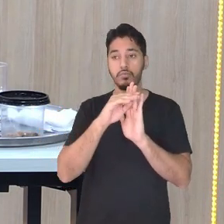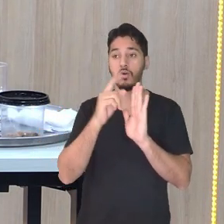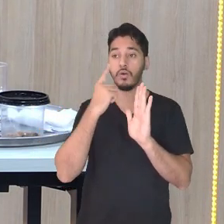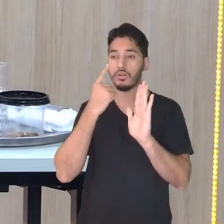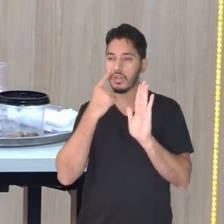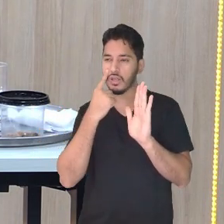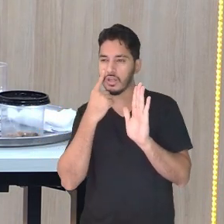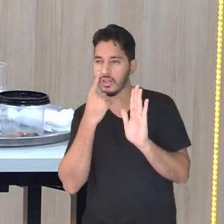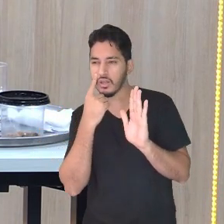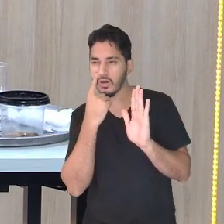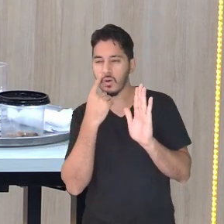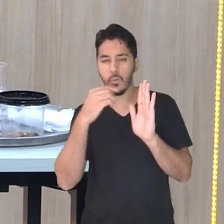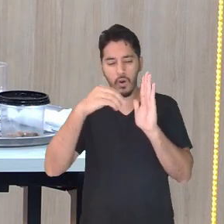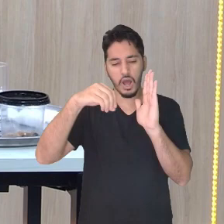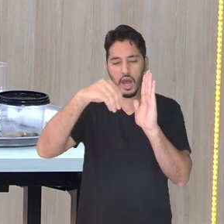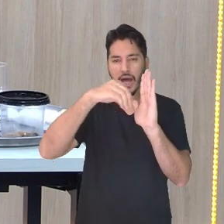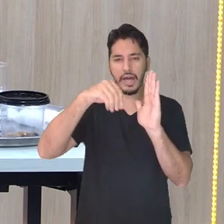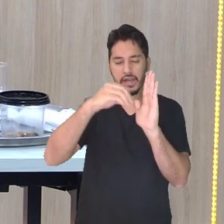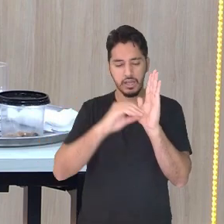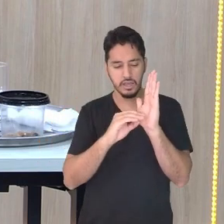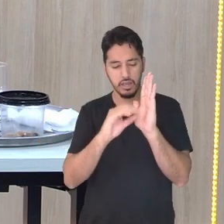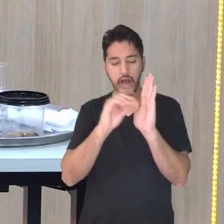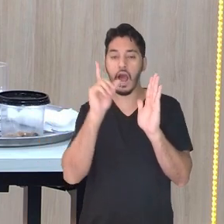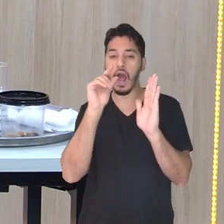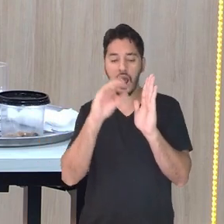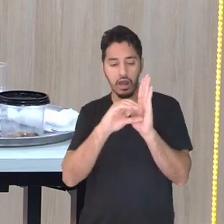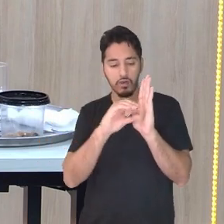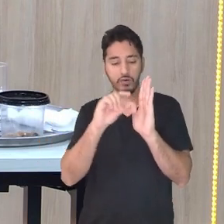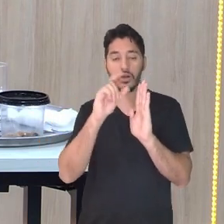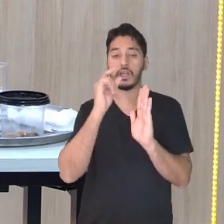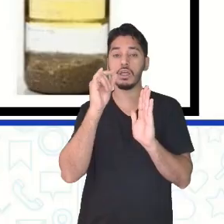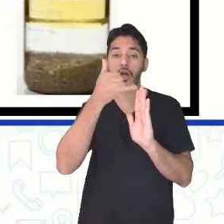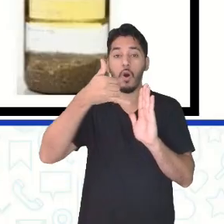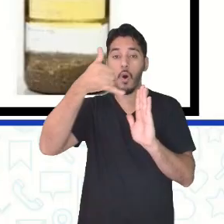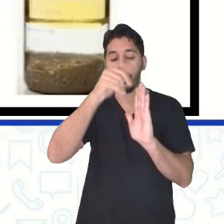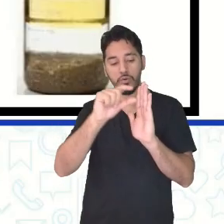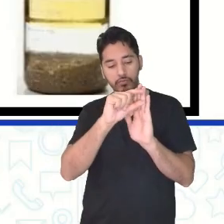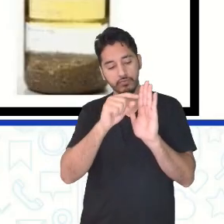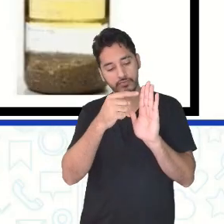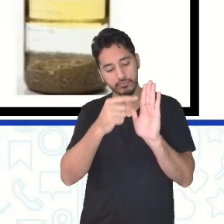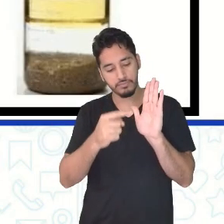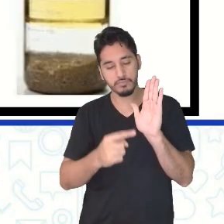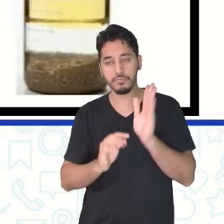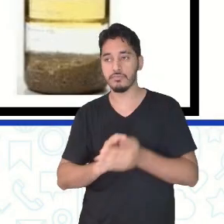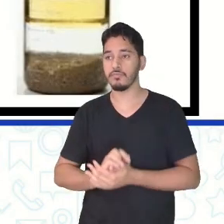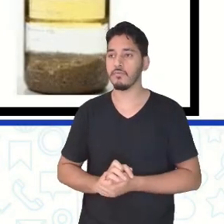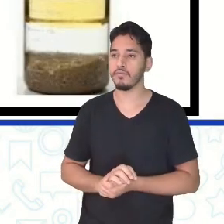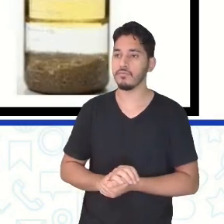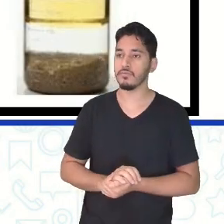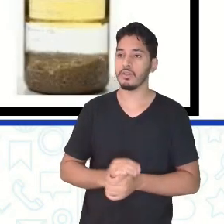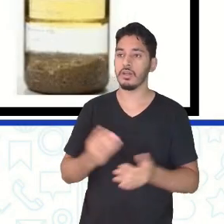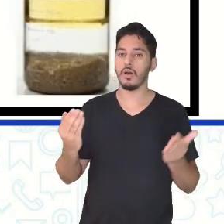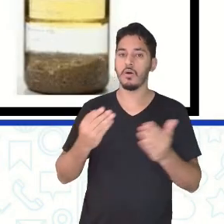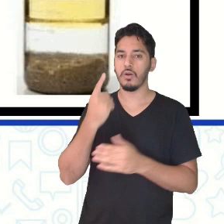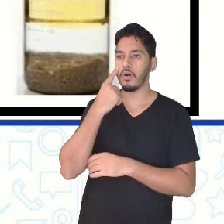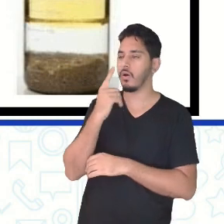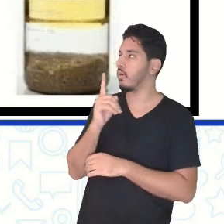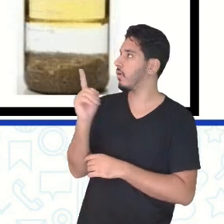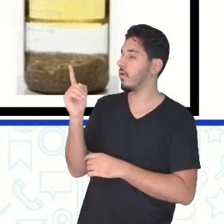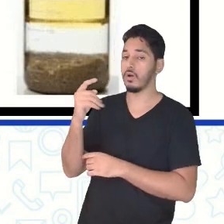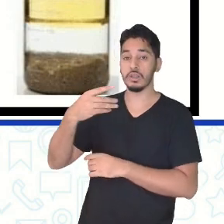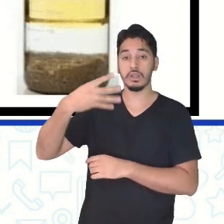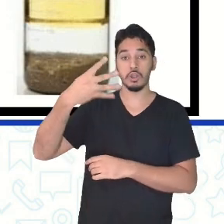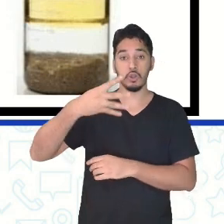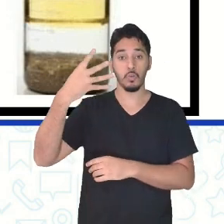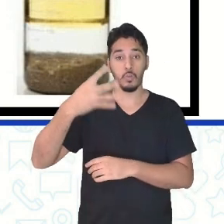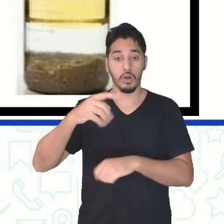está vendo aí a questão da areia. E a polifásica, a gente está vendo aí uma quarta substância, que